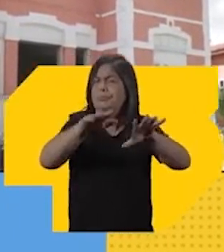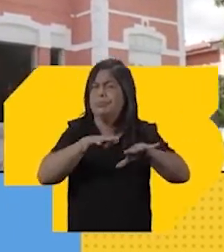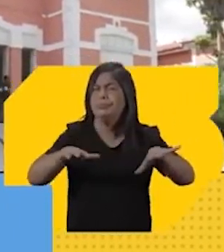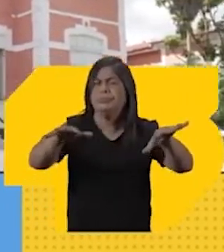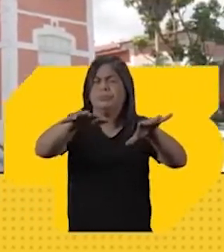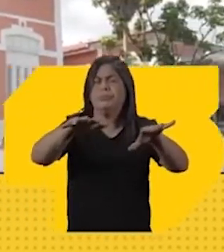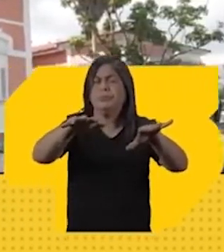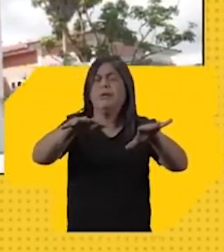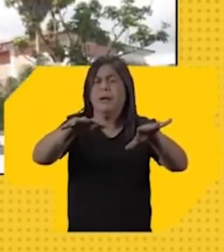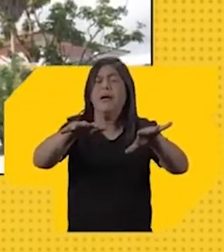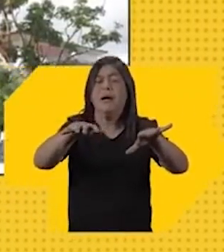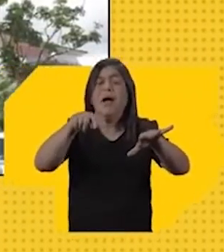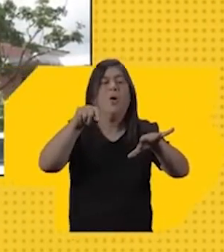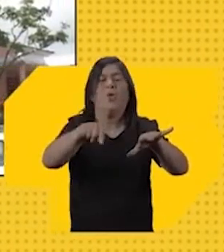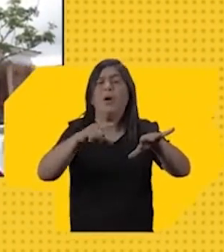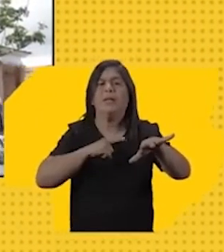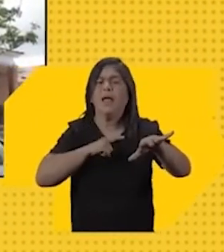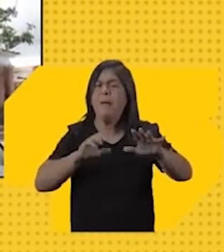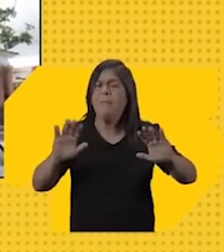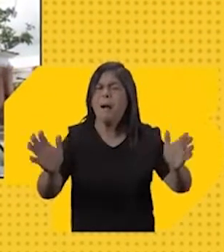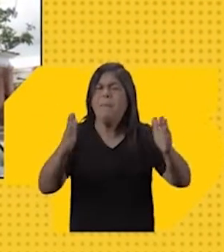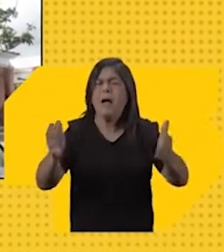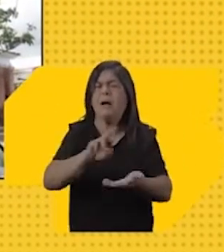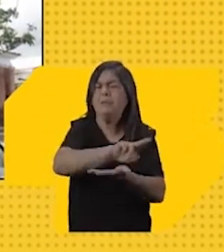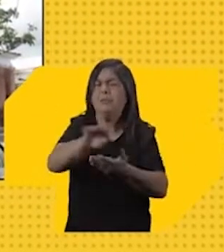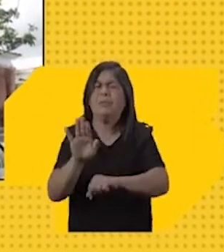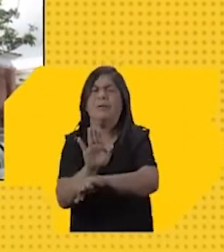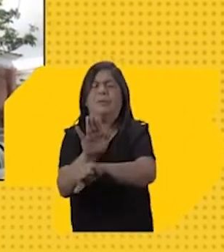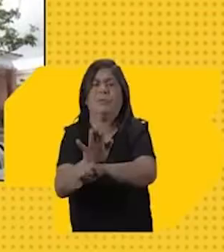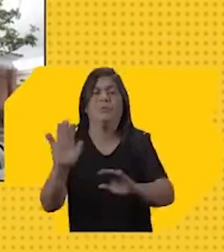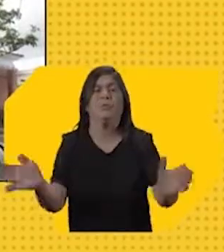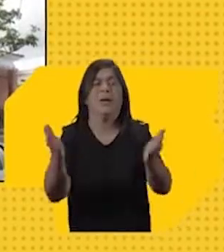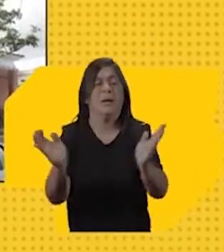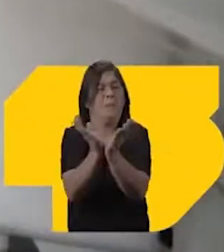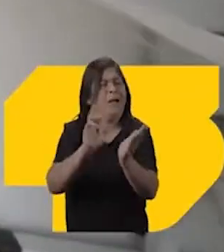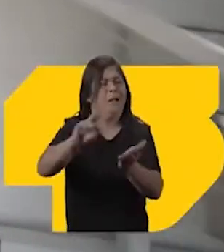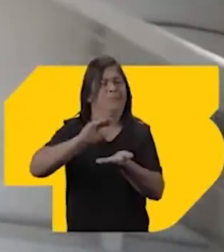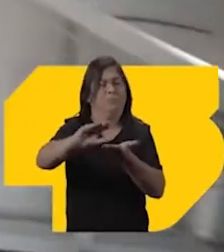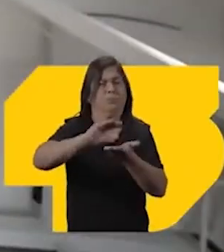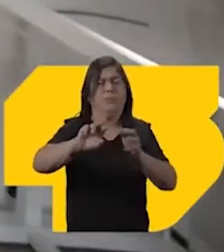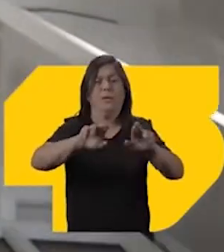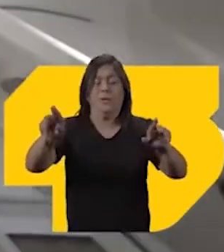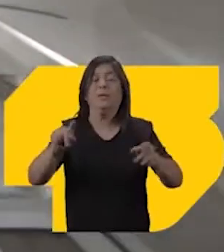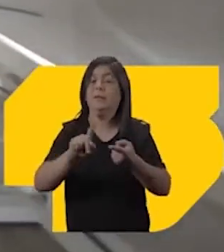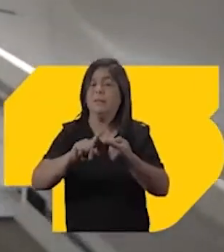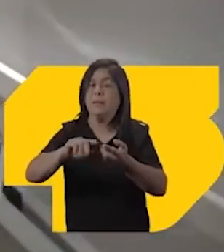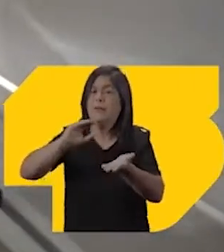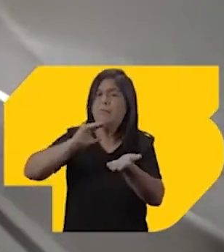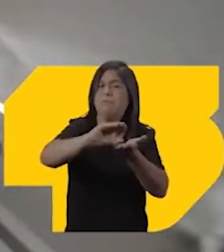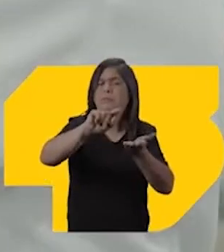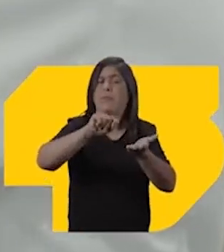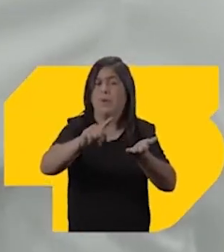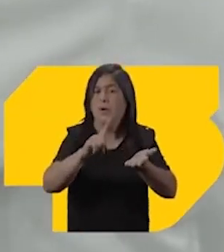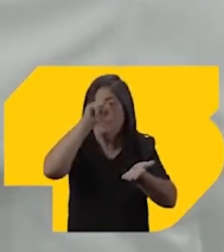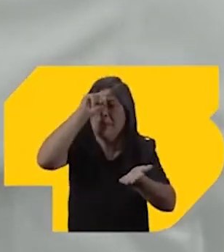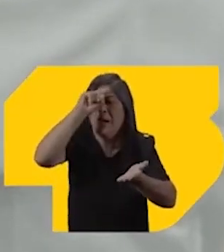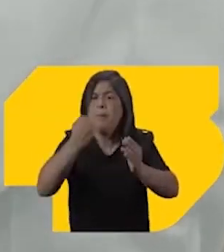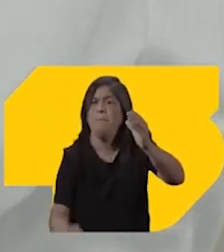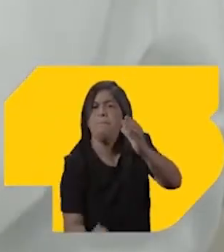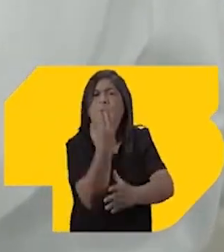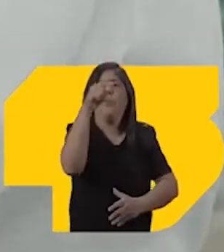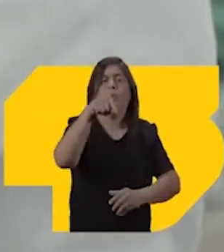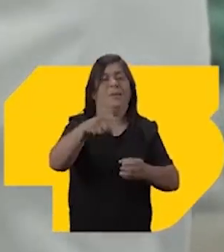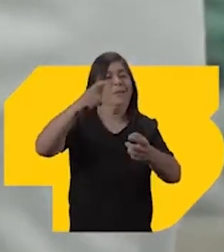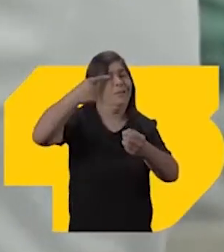Padre Zé, o São Vicente de Paulo e a PAI, para ampliar o atendimento às pessoas. Pedro também vai investir na abertura de uma unidade